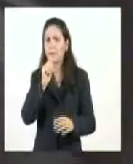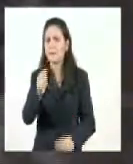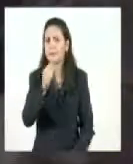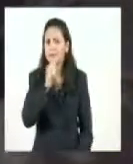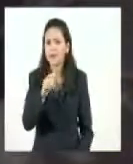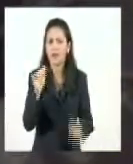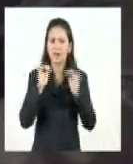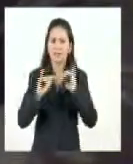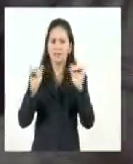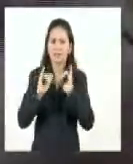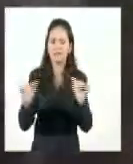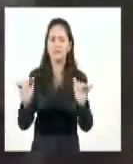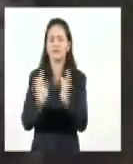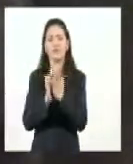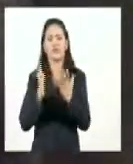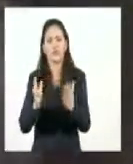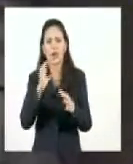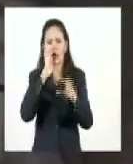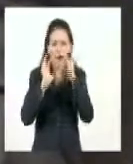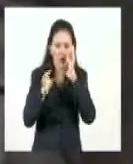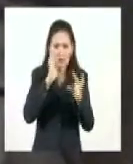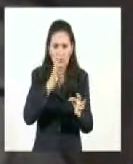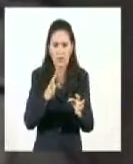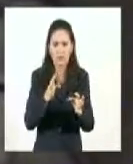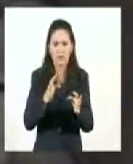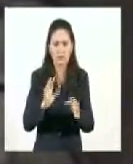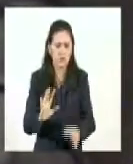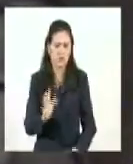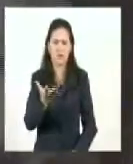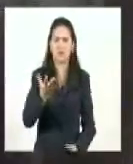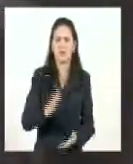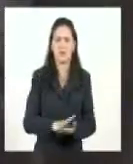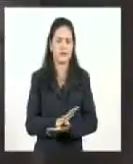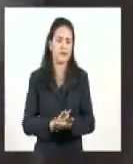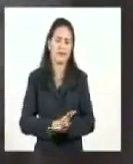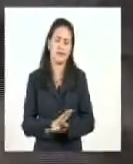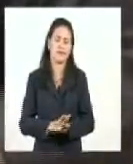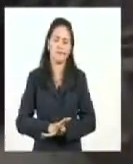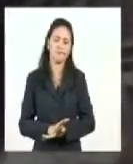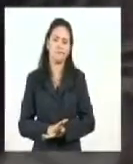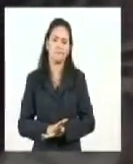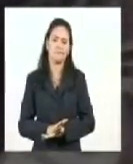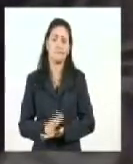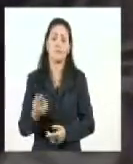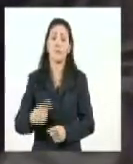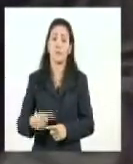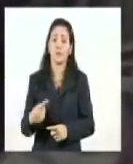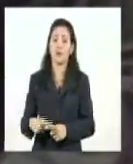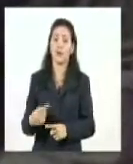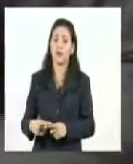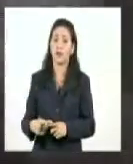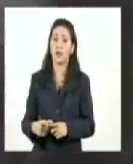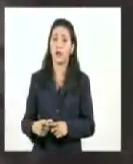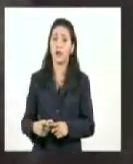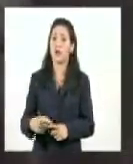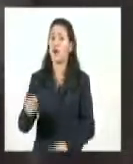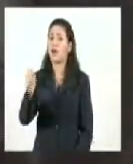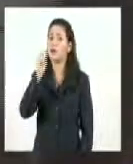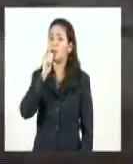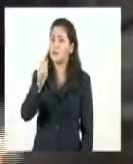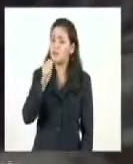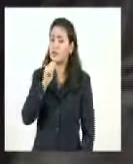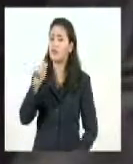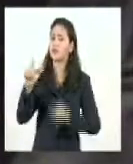lugar nenhum. Porque atacar a mídia, que é o quarto poder, porque a mídia tem